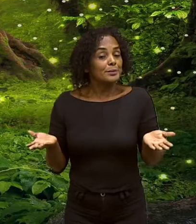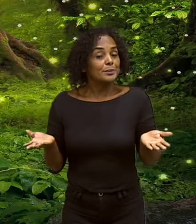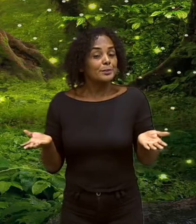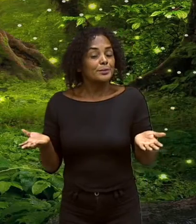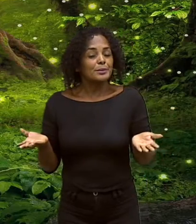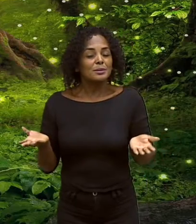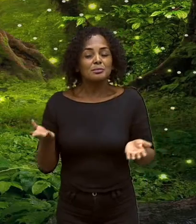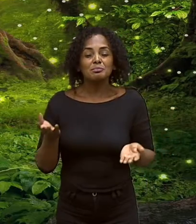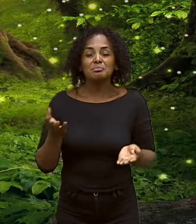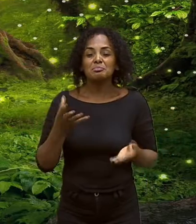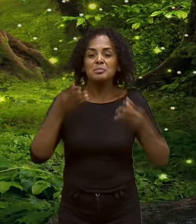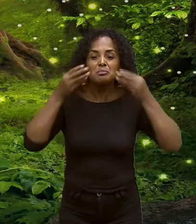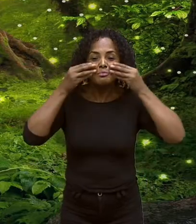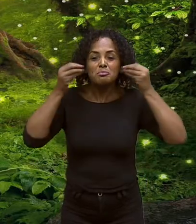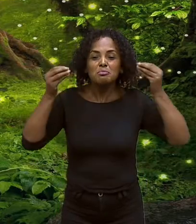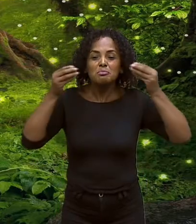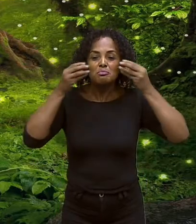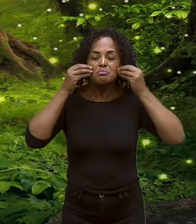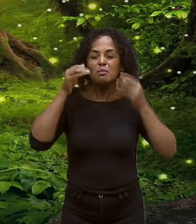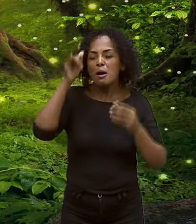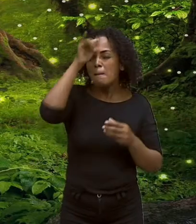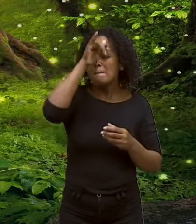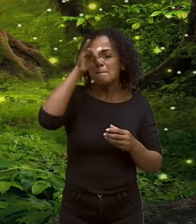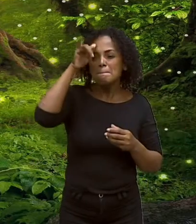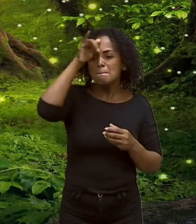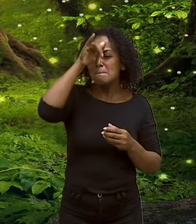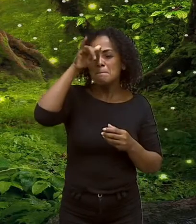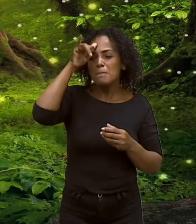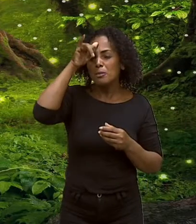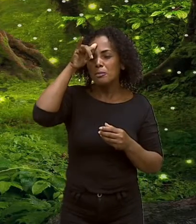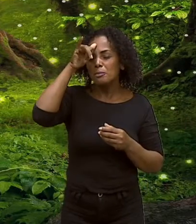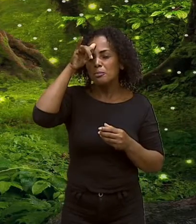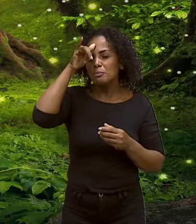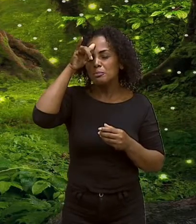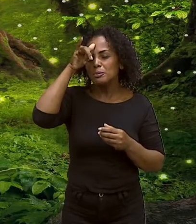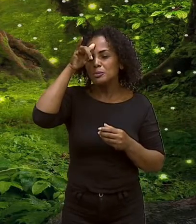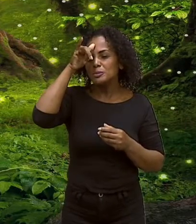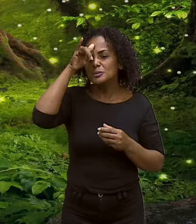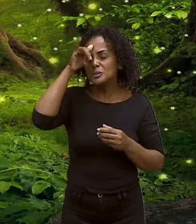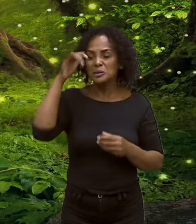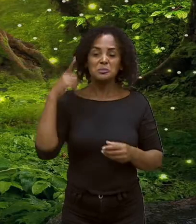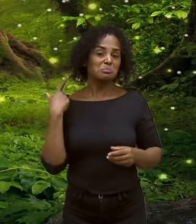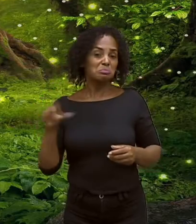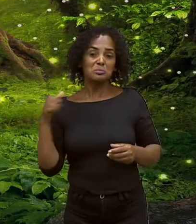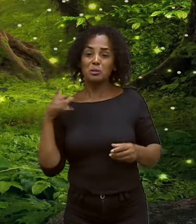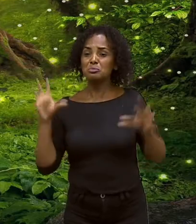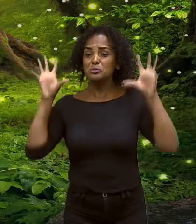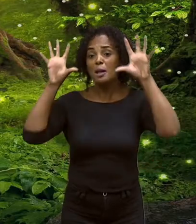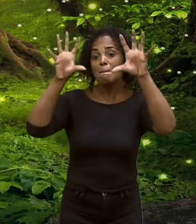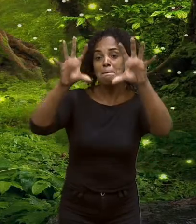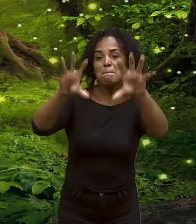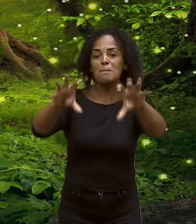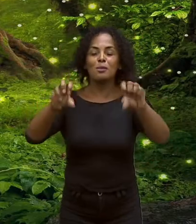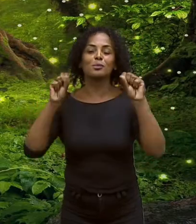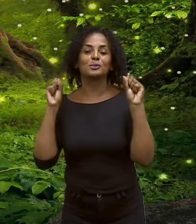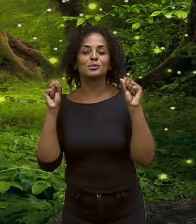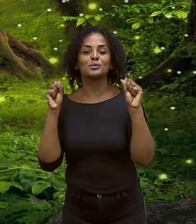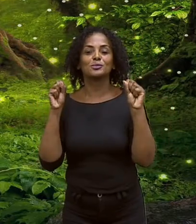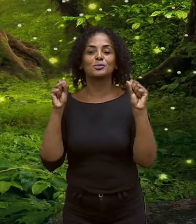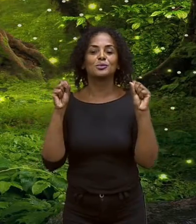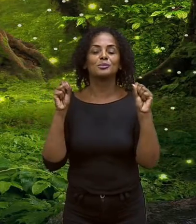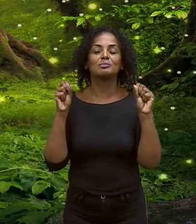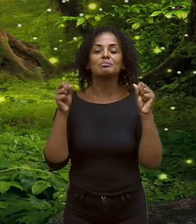"Raposa boba, será que ela não sabe que grúfalo não existe?" E lá se foi